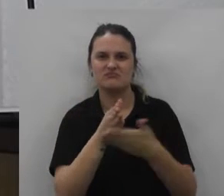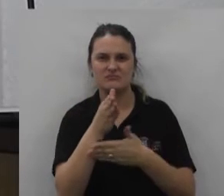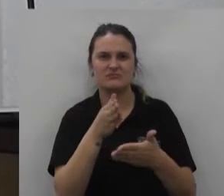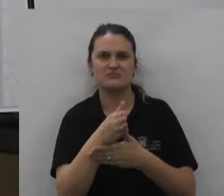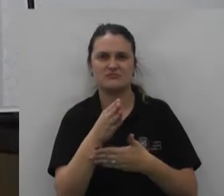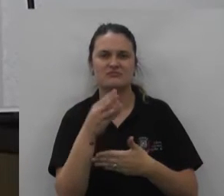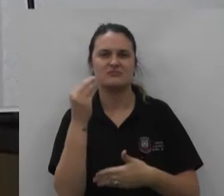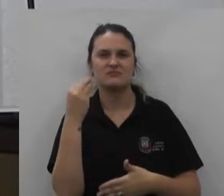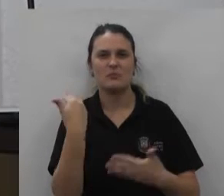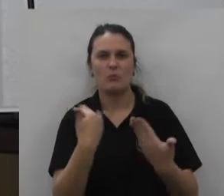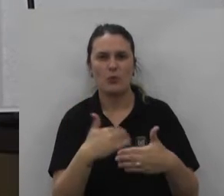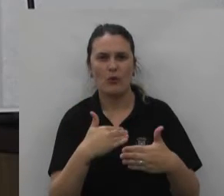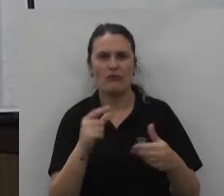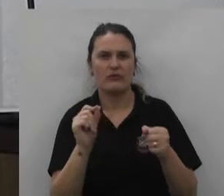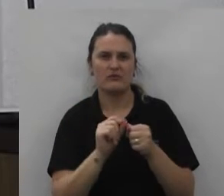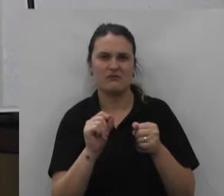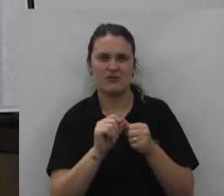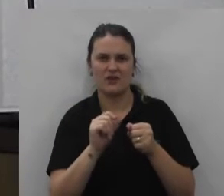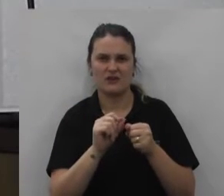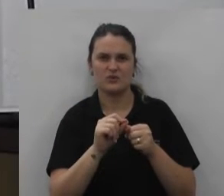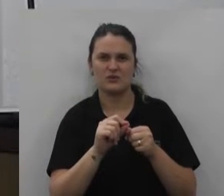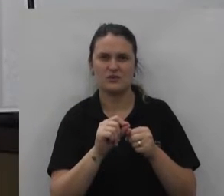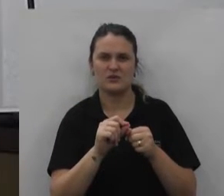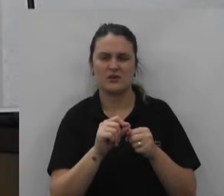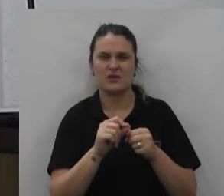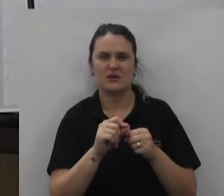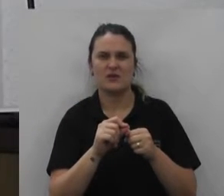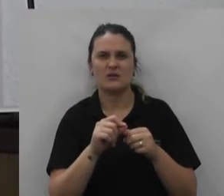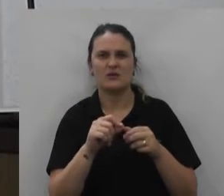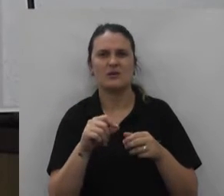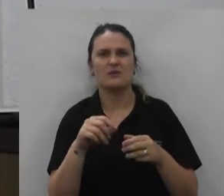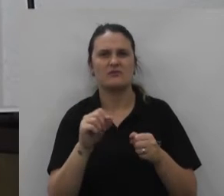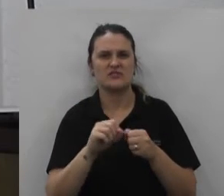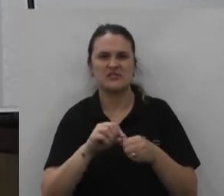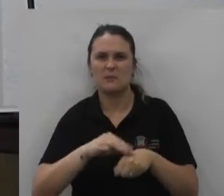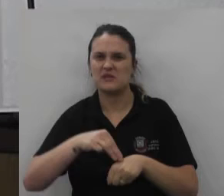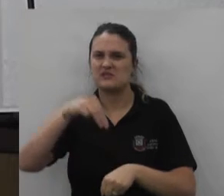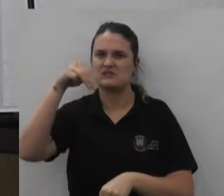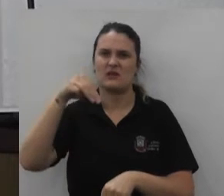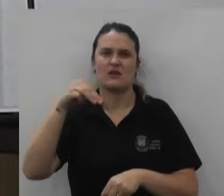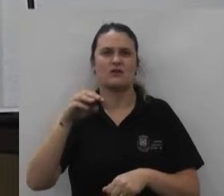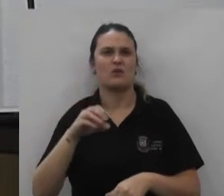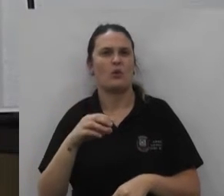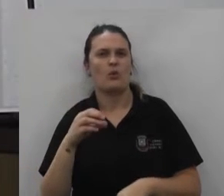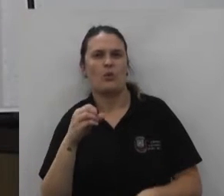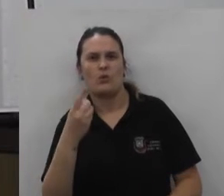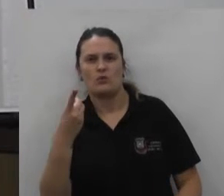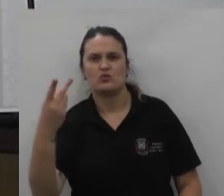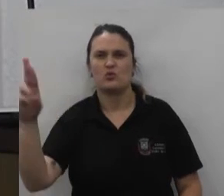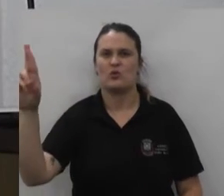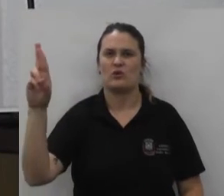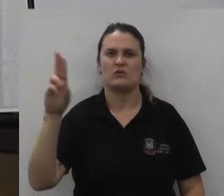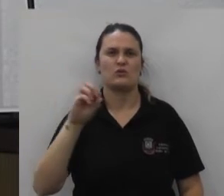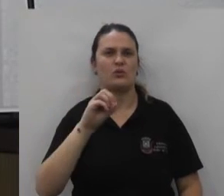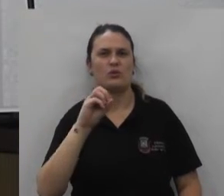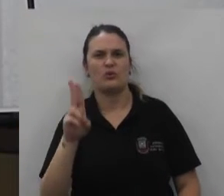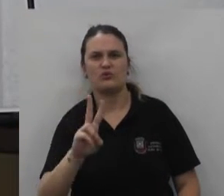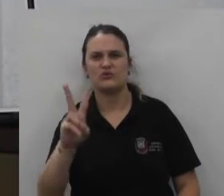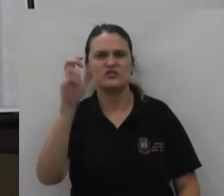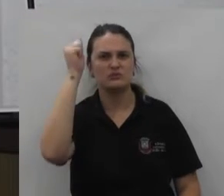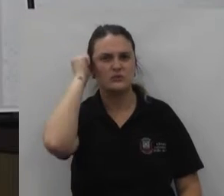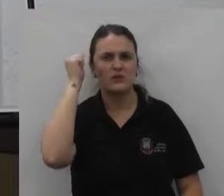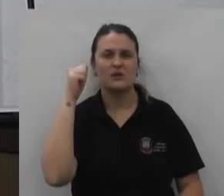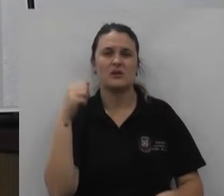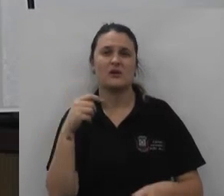teste feito para realizar um mestrado, doutorado ou